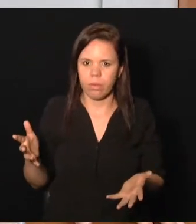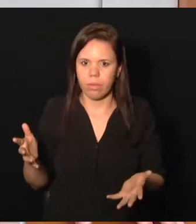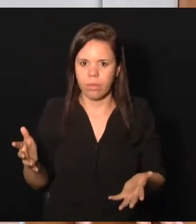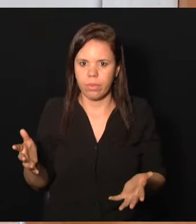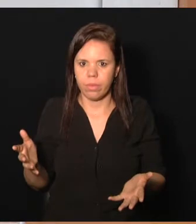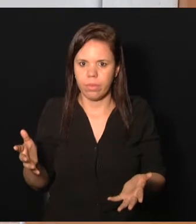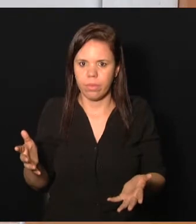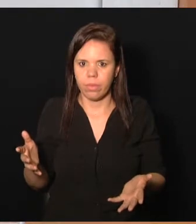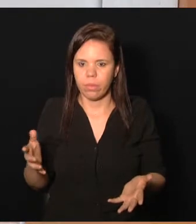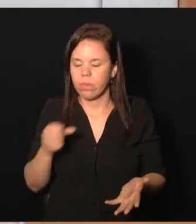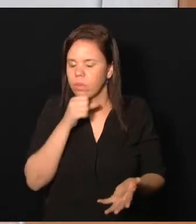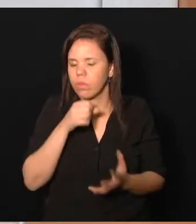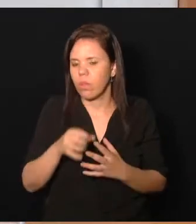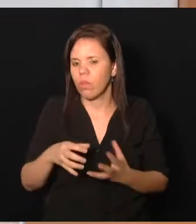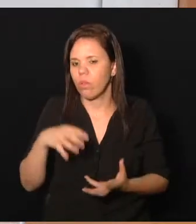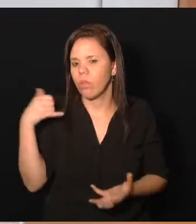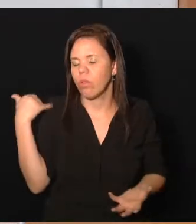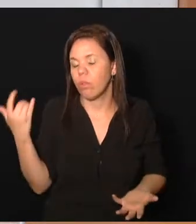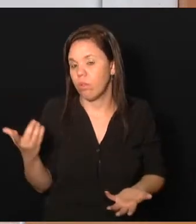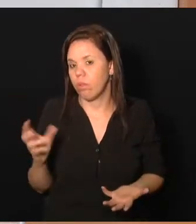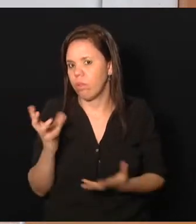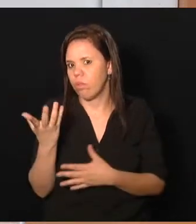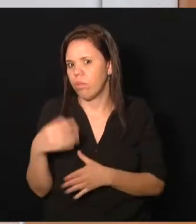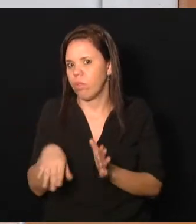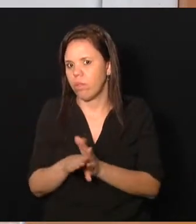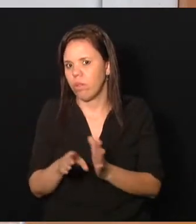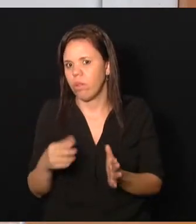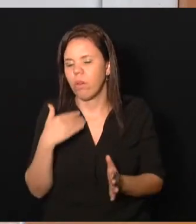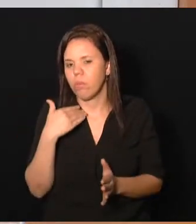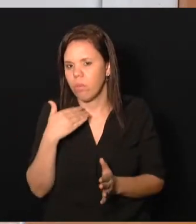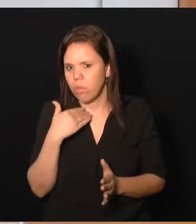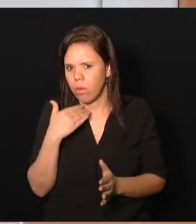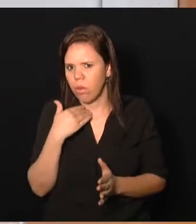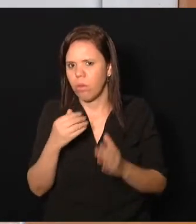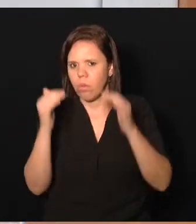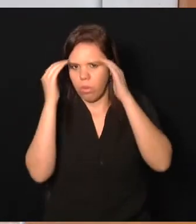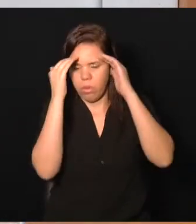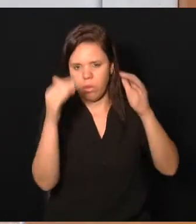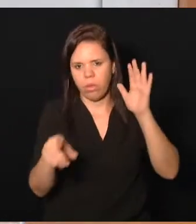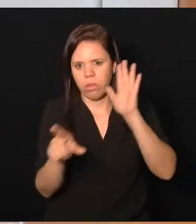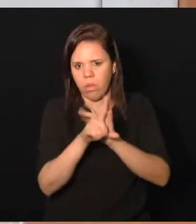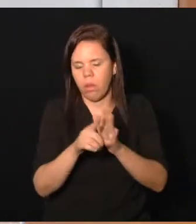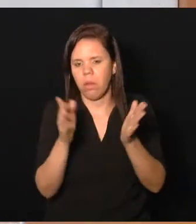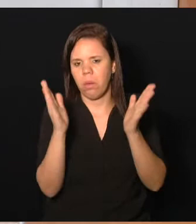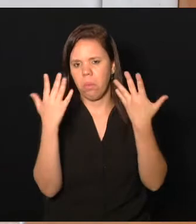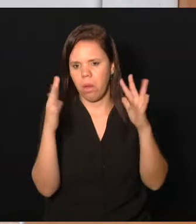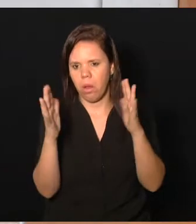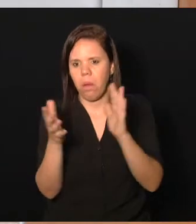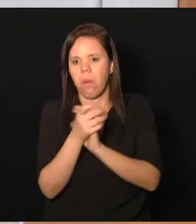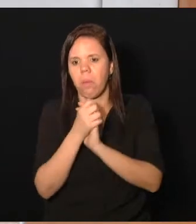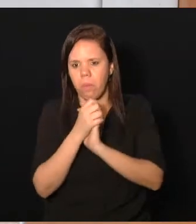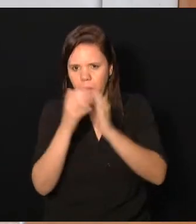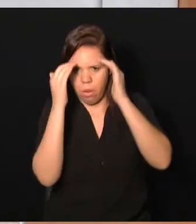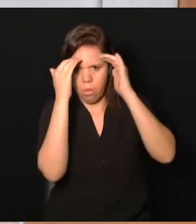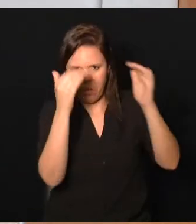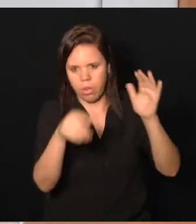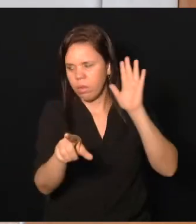chegamos? E então os bancos, as instituições financeiras cumprem a lei. Ótimo, parabéns, a gente cumpre a lei, tem